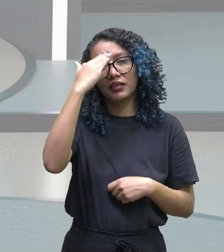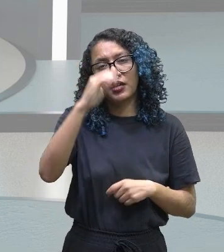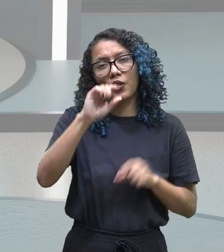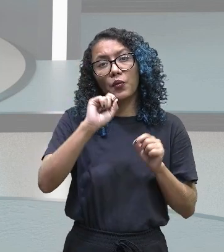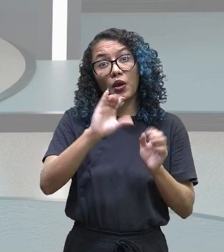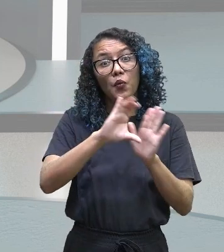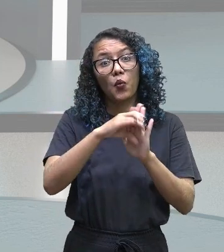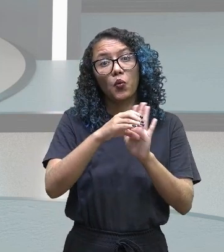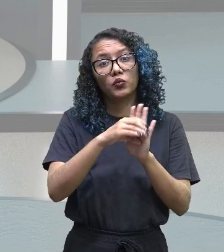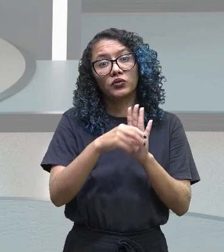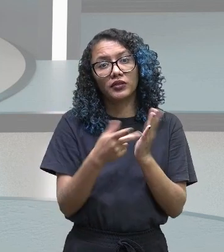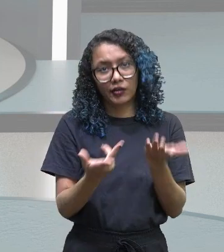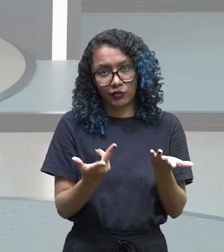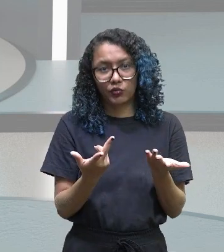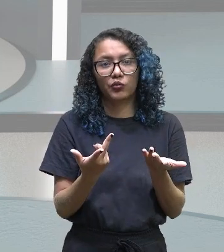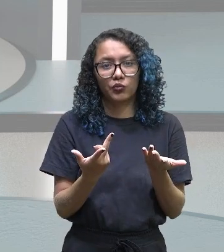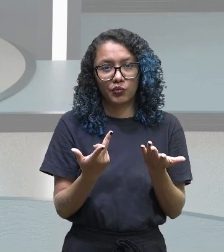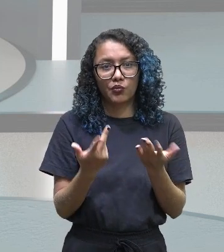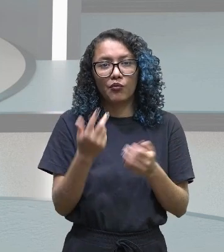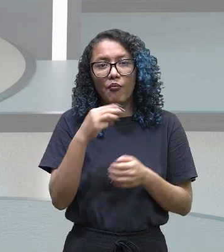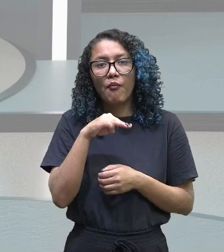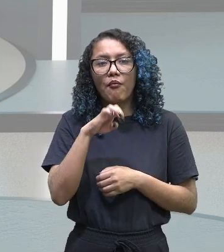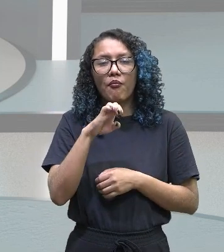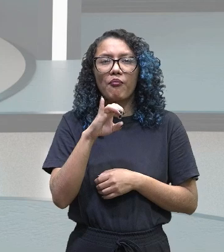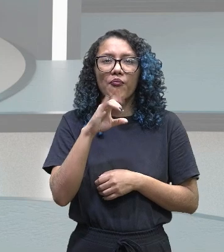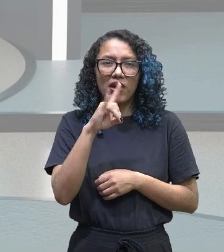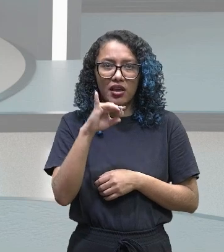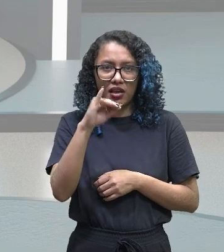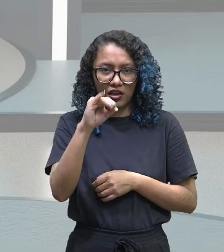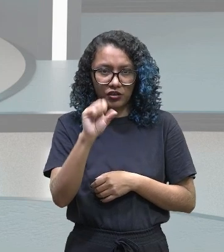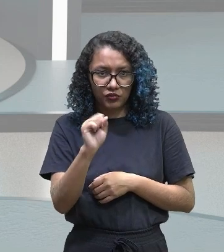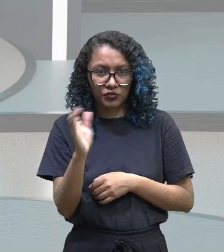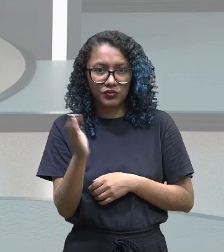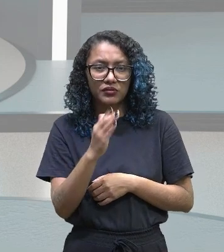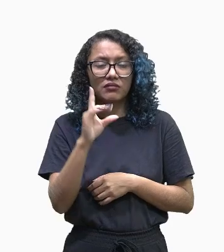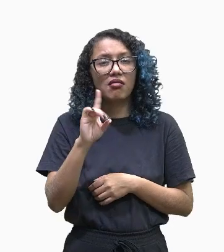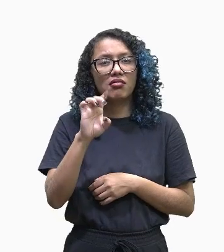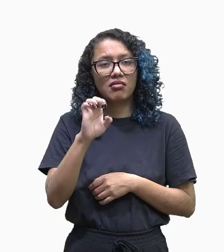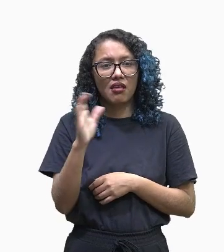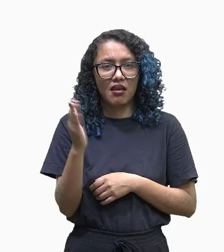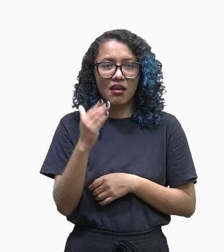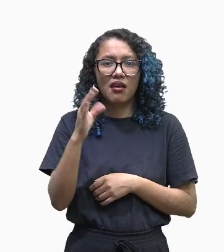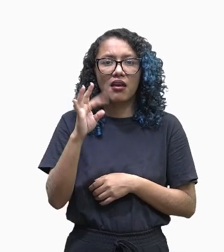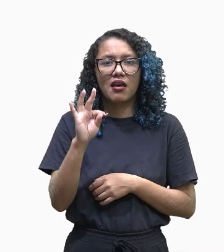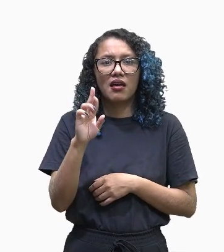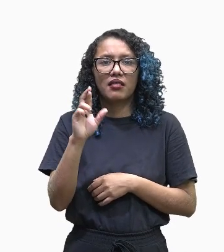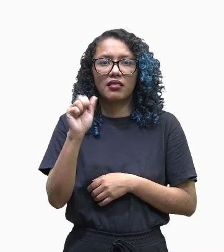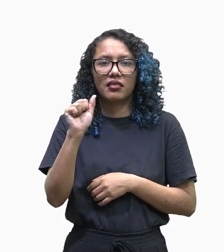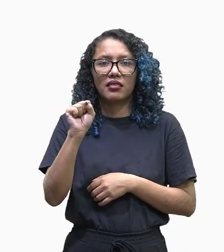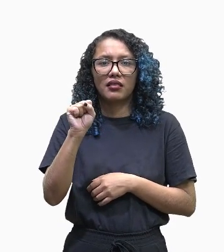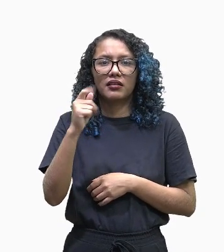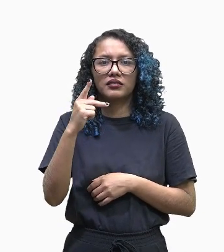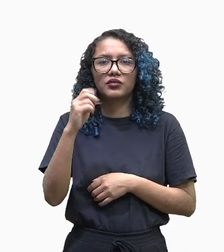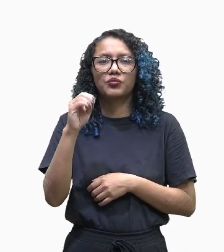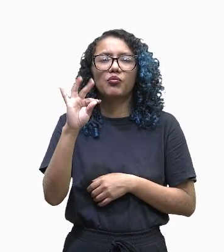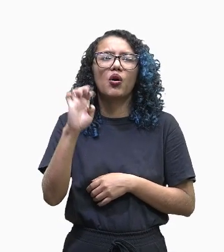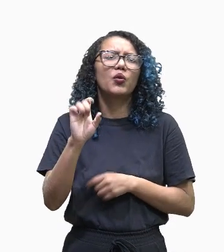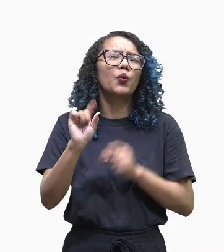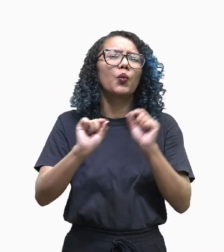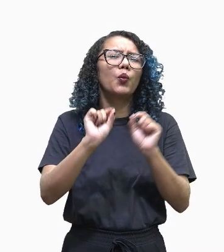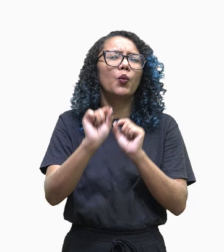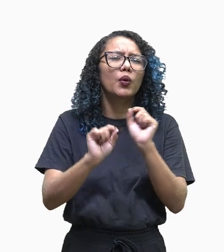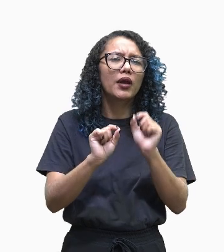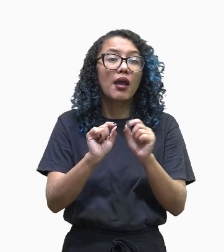de transporte. Vamos ver o que são? Então, os meios de transporte são máquinas que